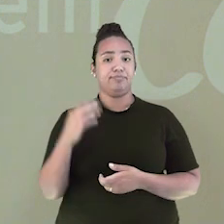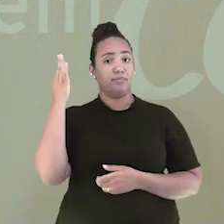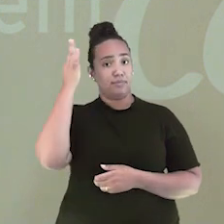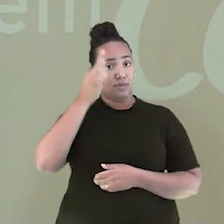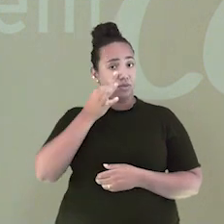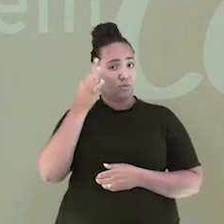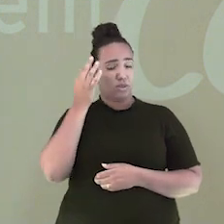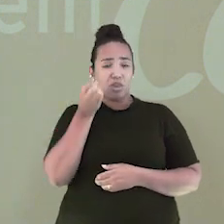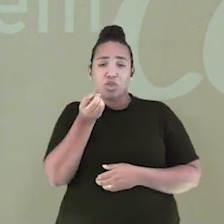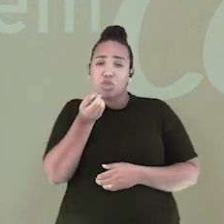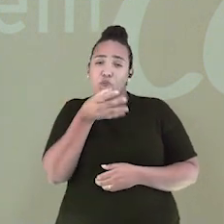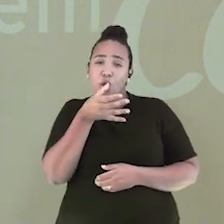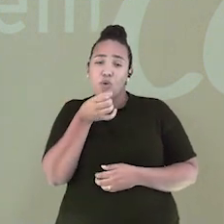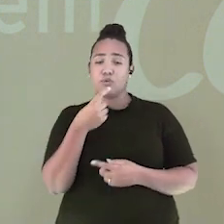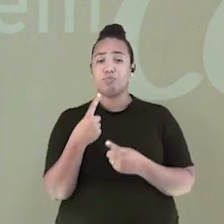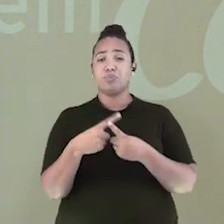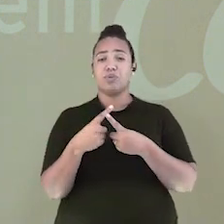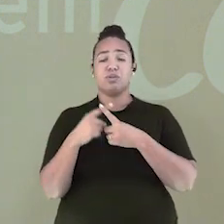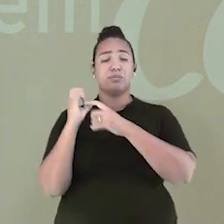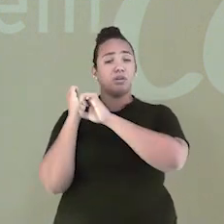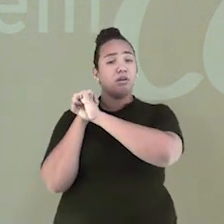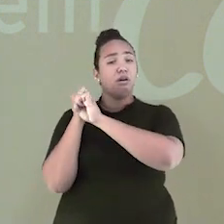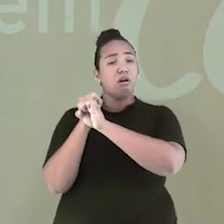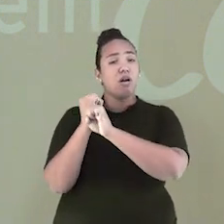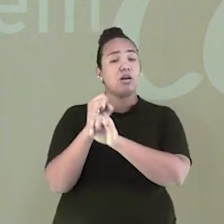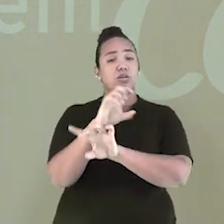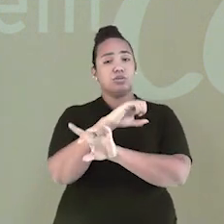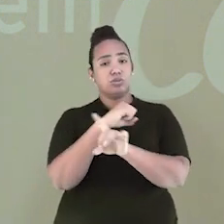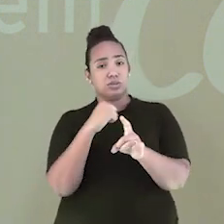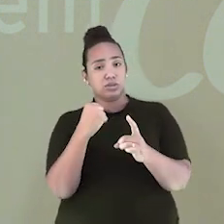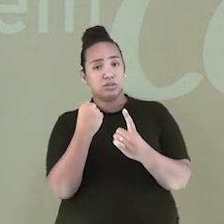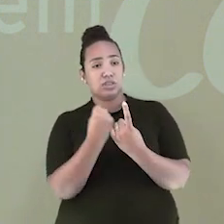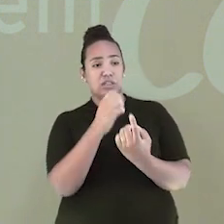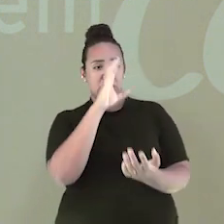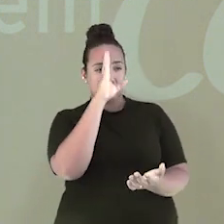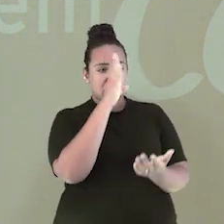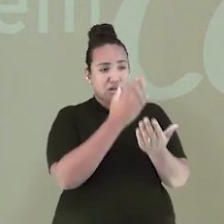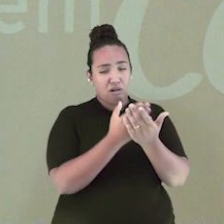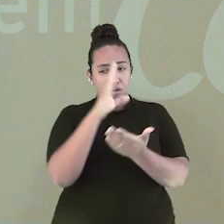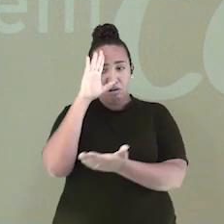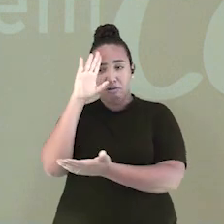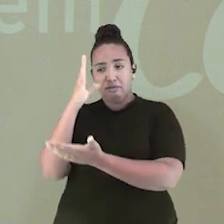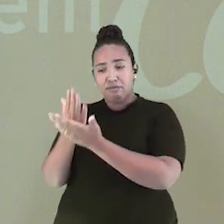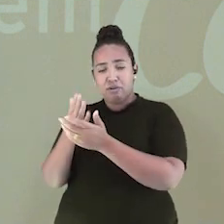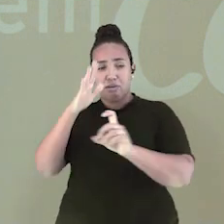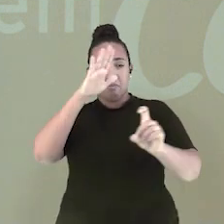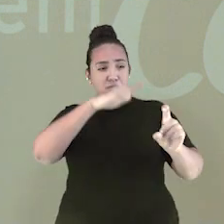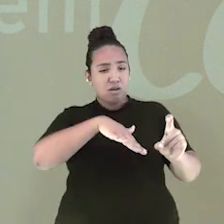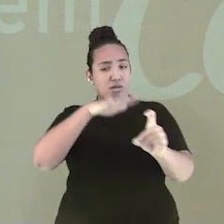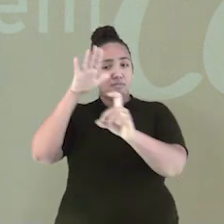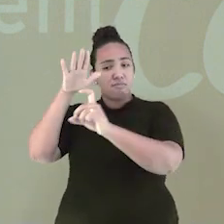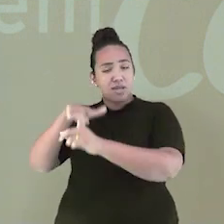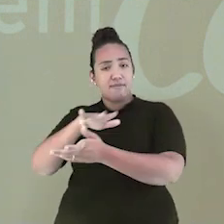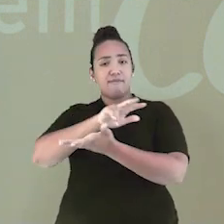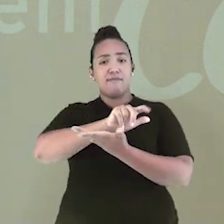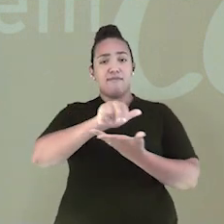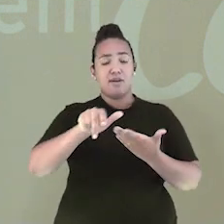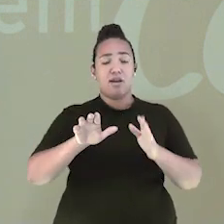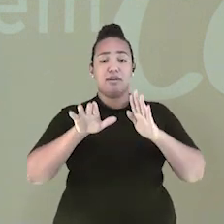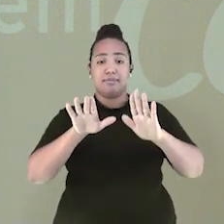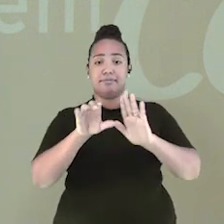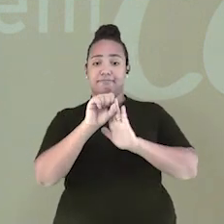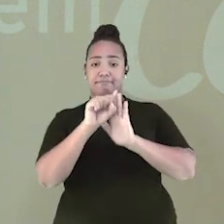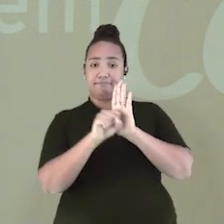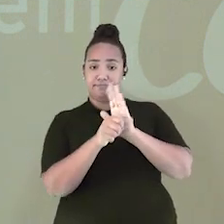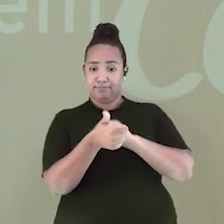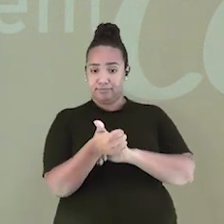recente, pois por muito tempo as sociedades viveram em suas diversas crenças e mitos. E somente no século XIX que as coisas vão